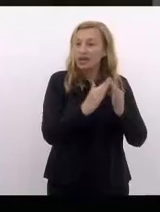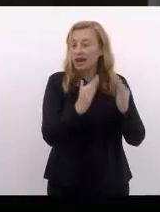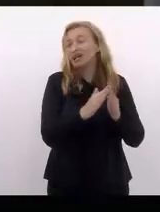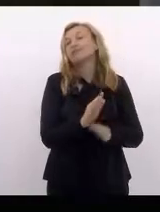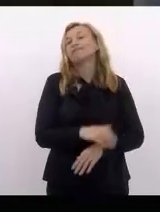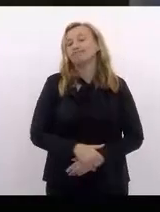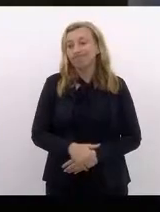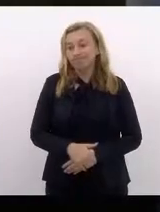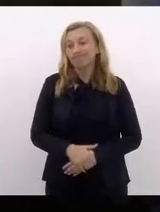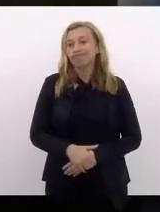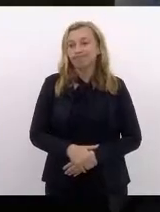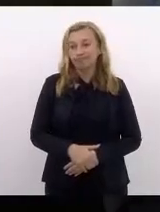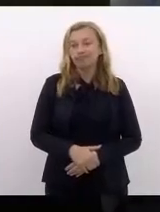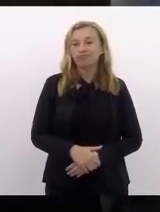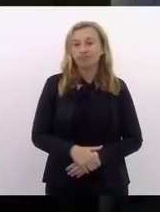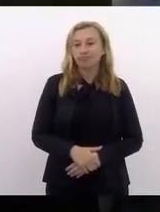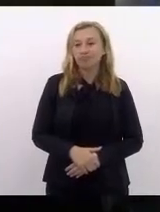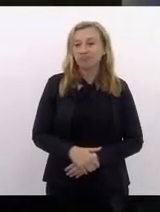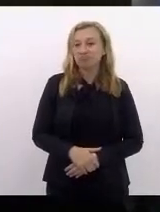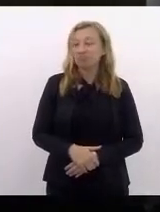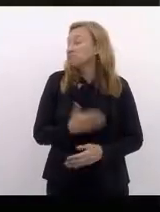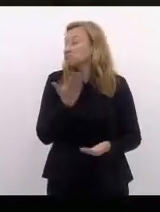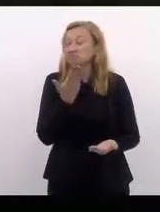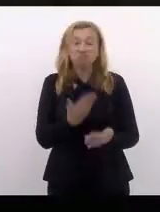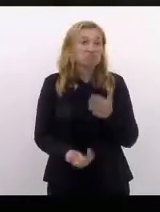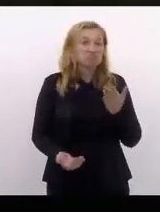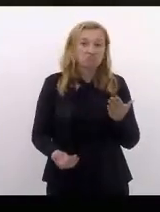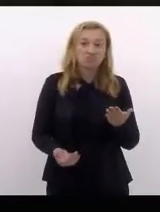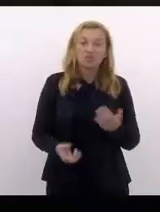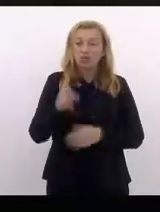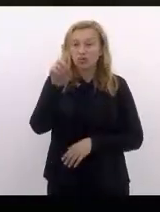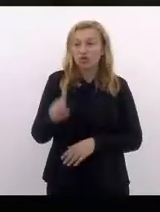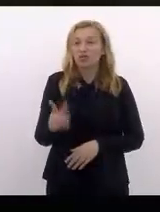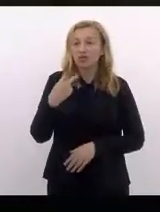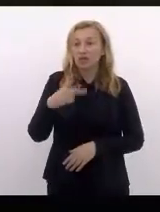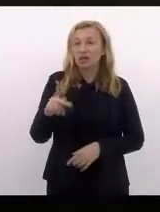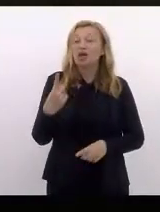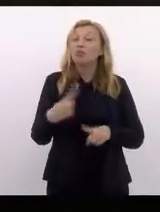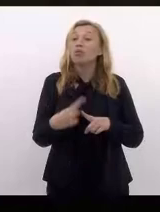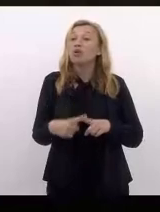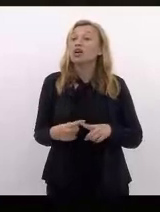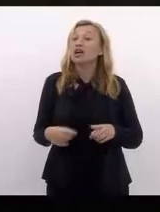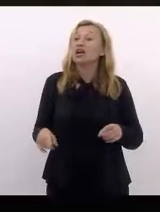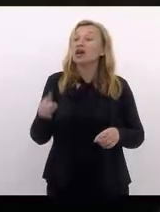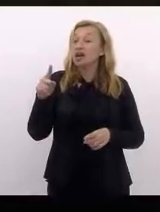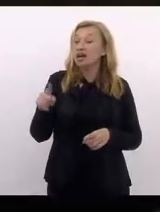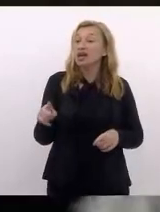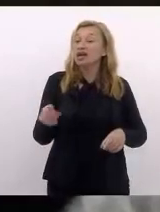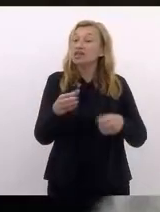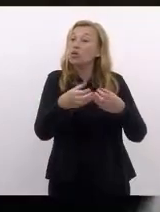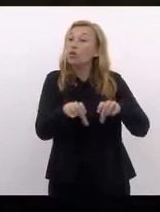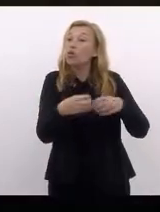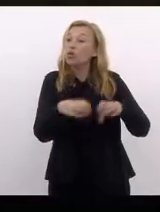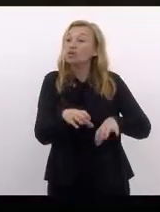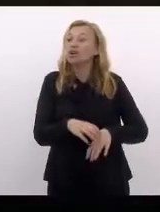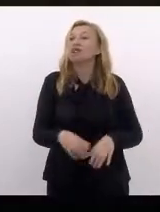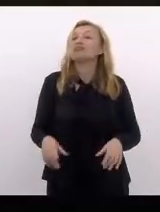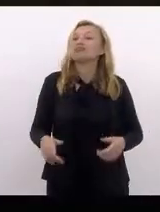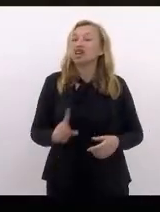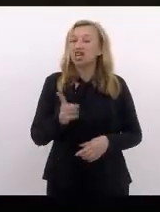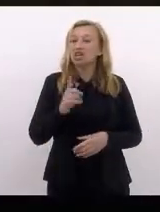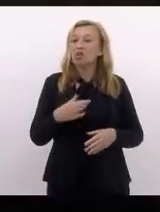da sua residência sem perder os seus direitos porque eles são concursados